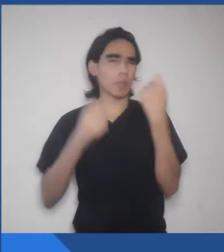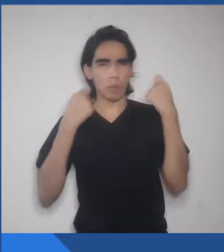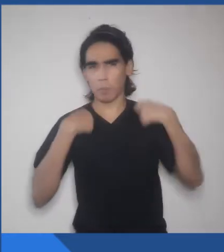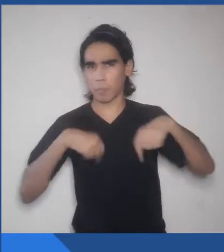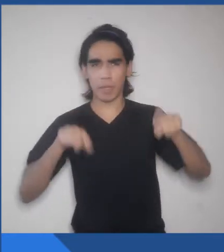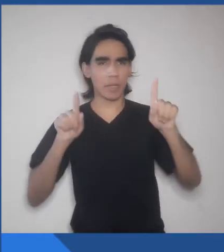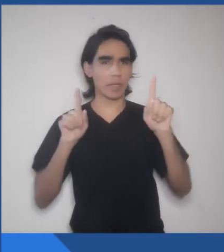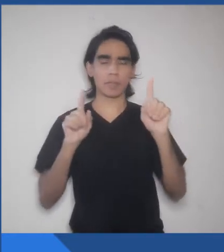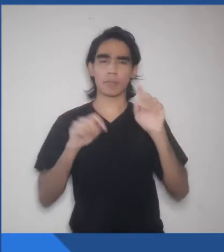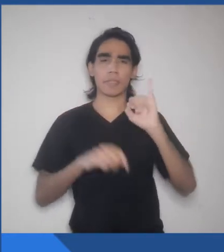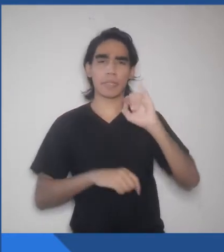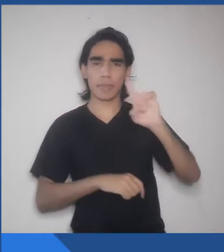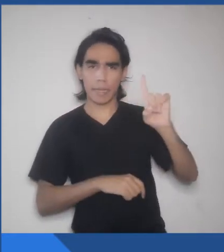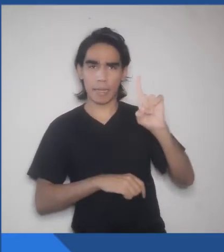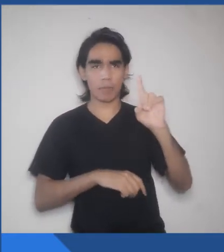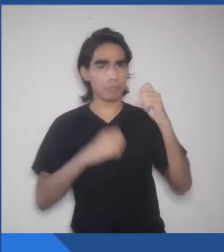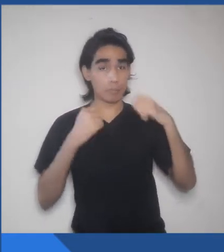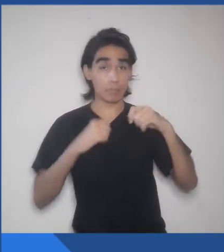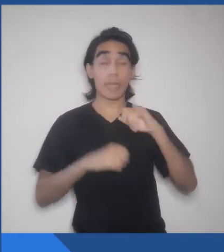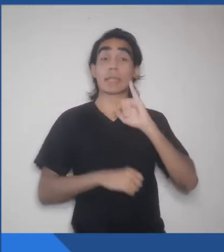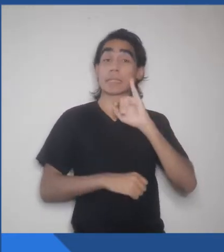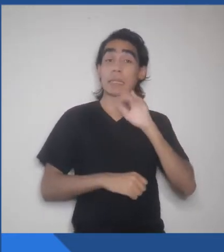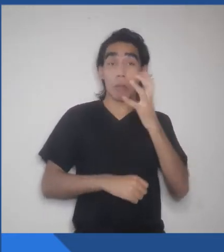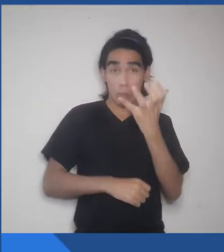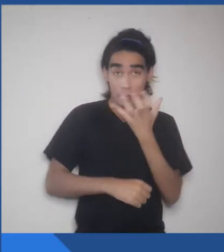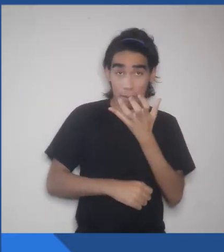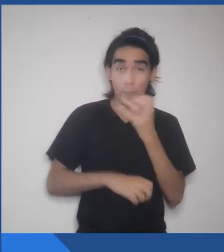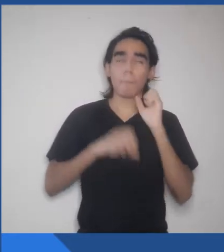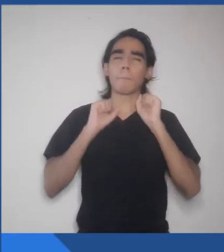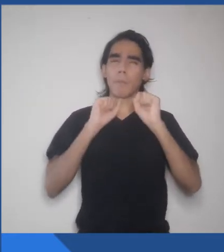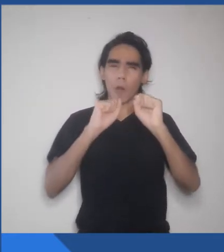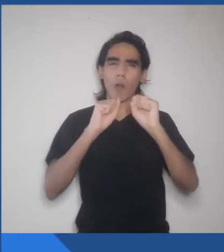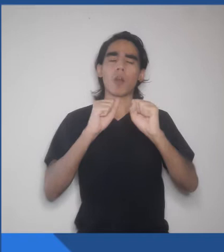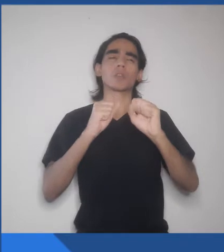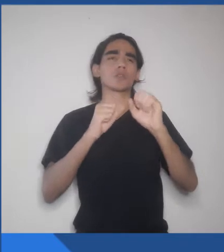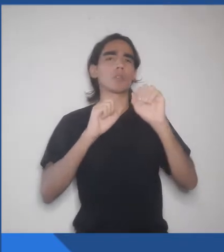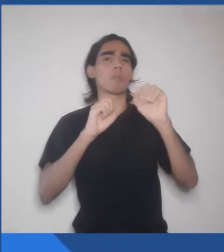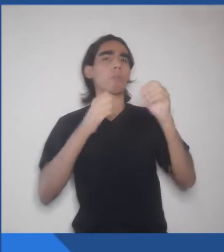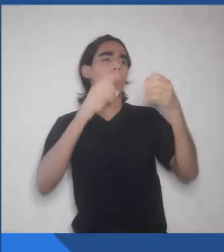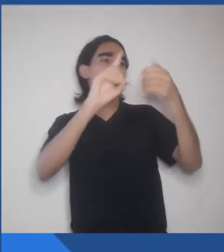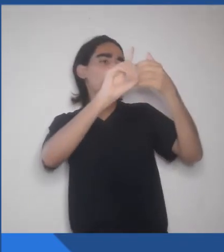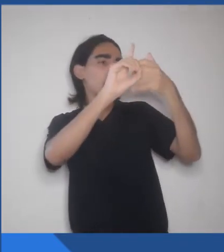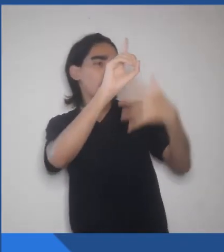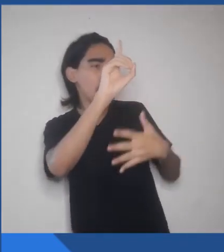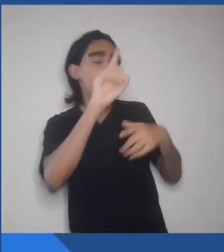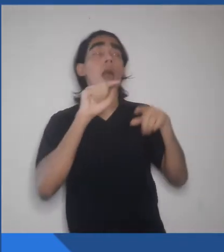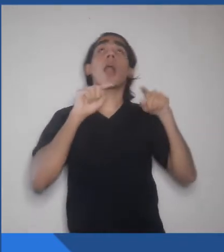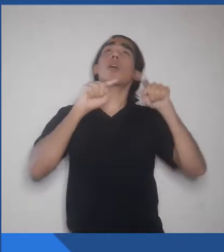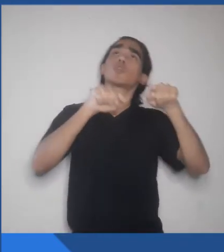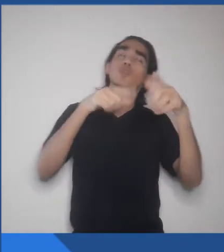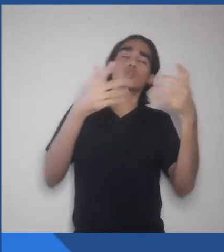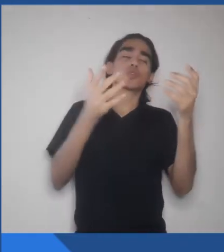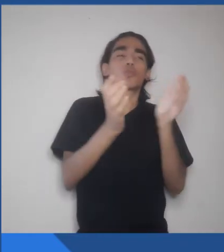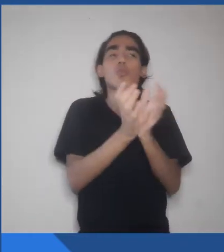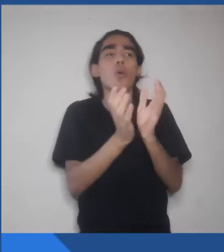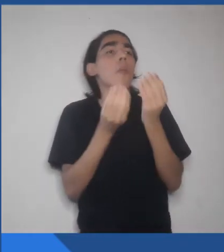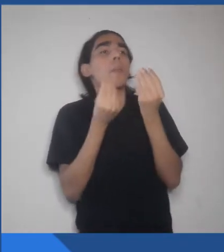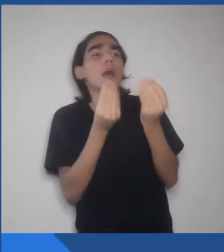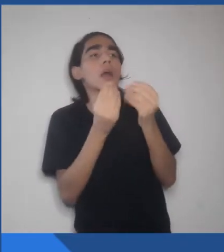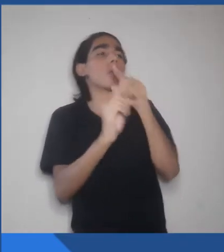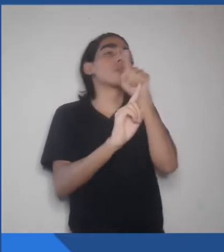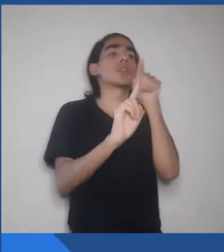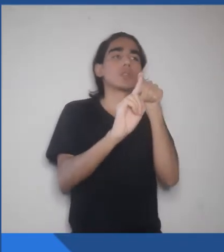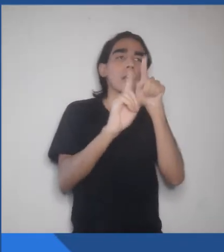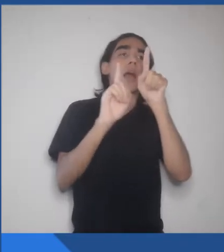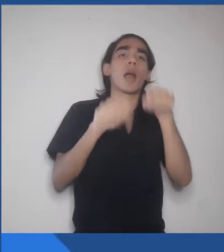não preciso colocar o ID. E se eu quiser também, eu posso colocar uma descrição do grupo. Falar, olha, esse grupo,